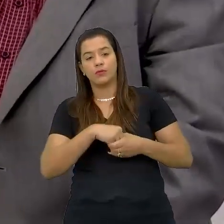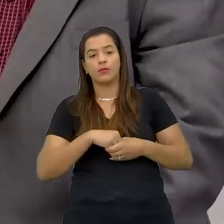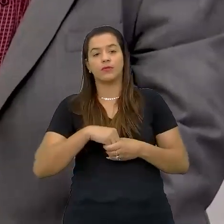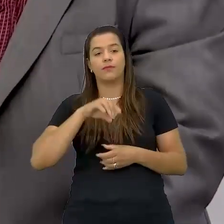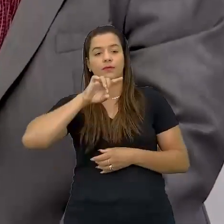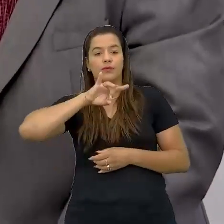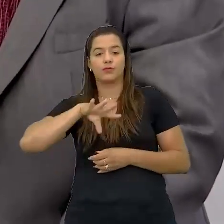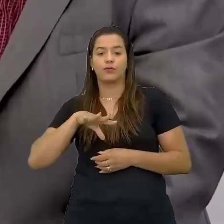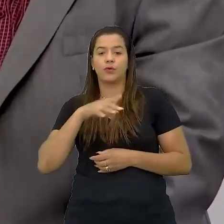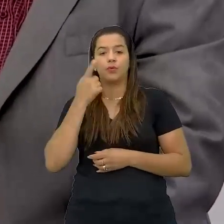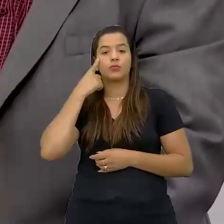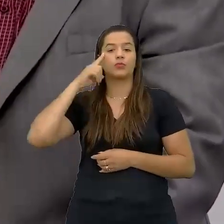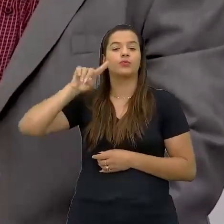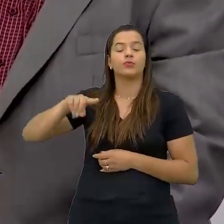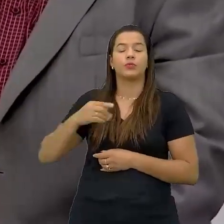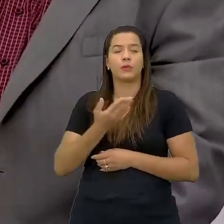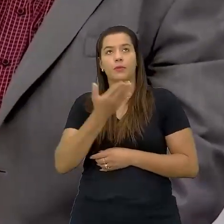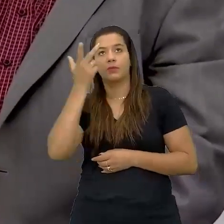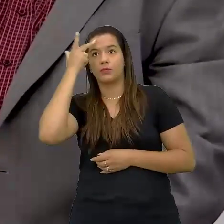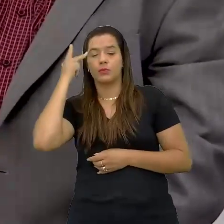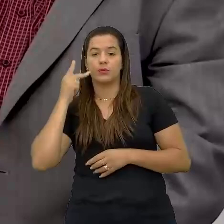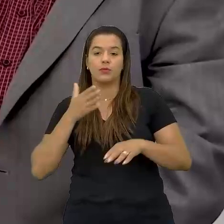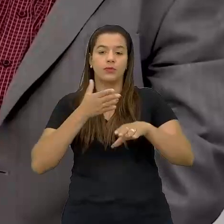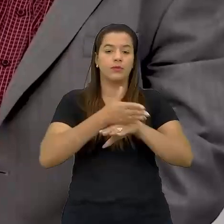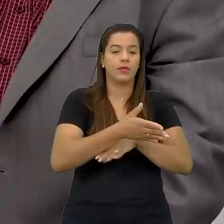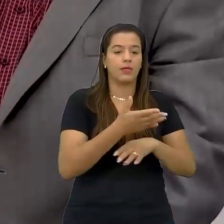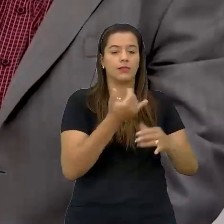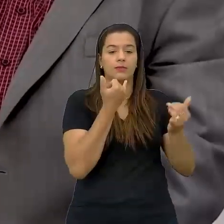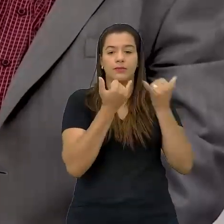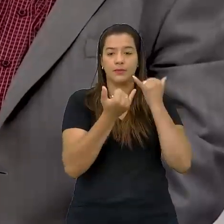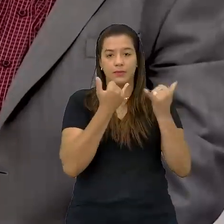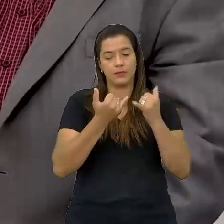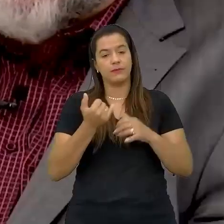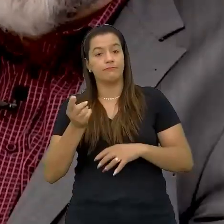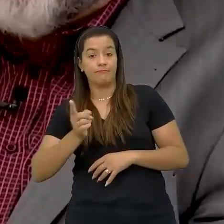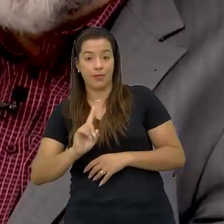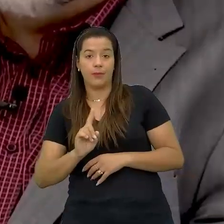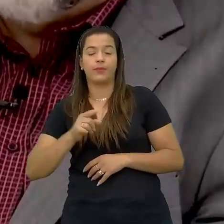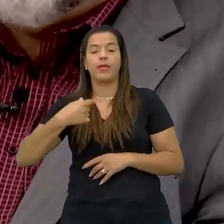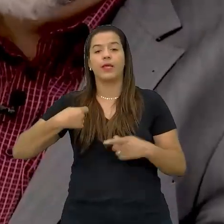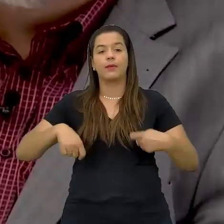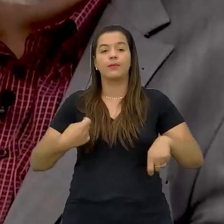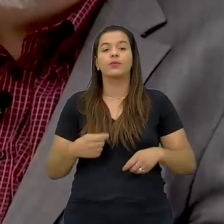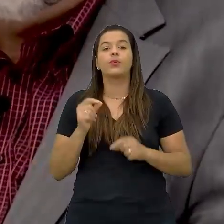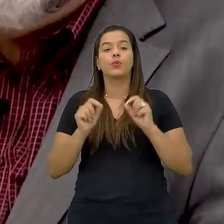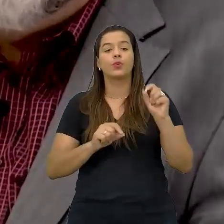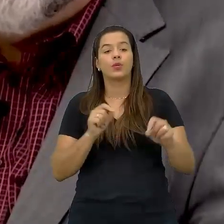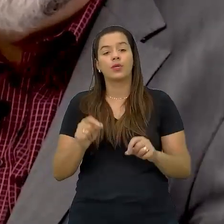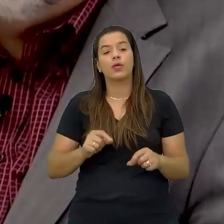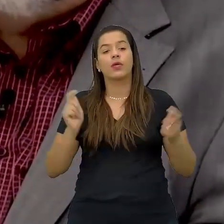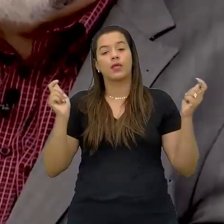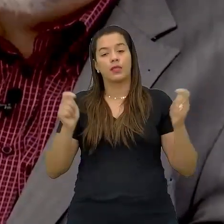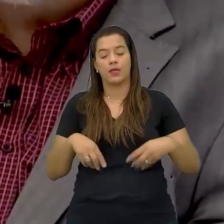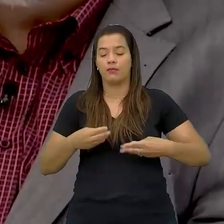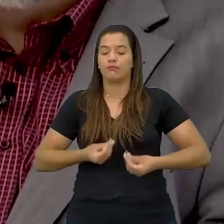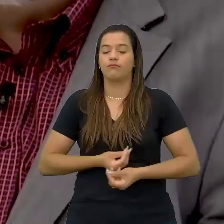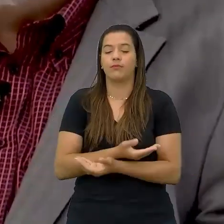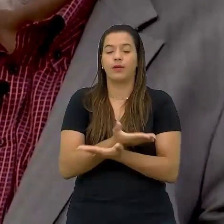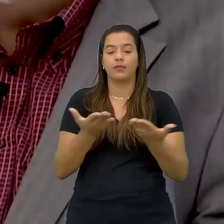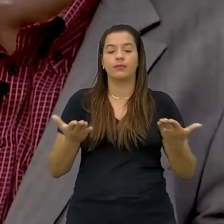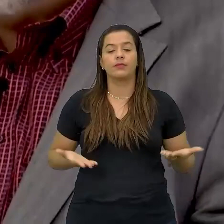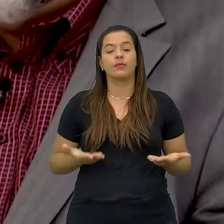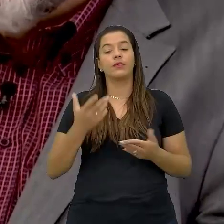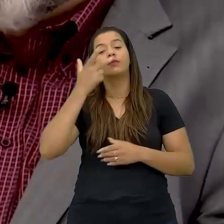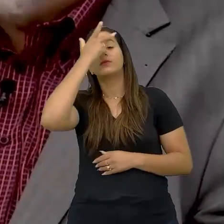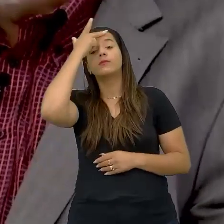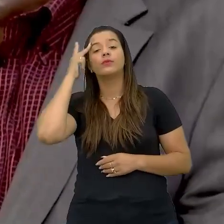fica ali. No dia que alguém precisar, vai se buscar informação. Não, a finalidade da curadoria é tornar disponível para as